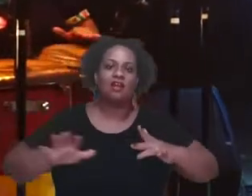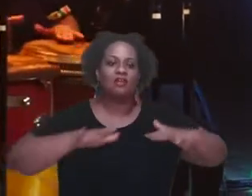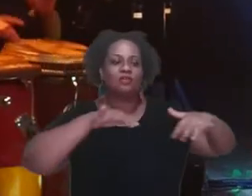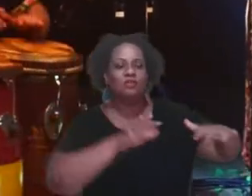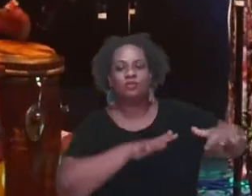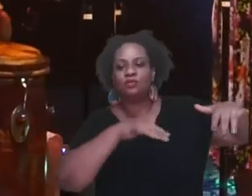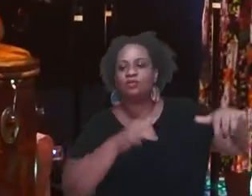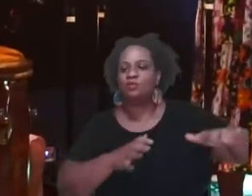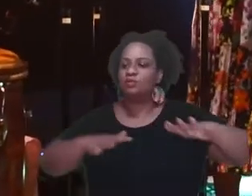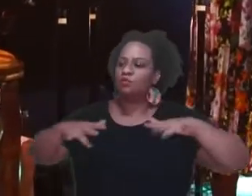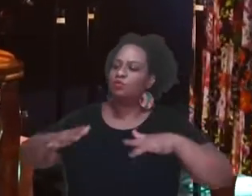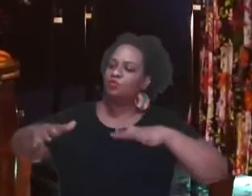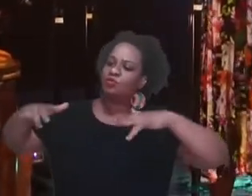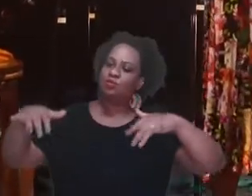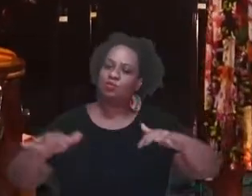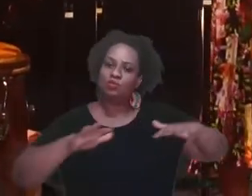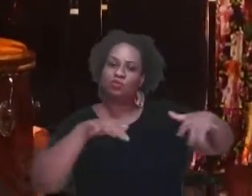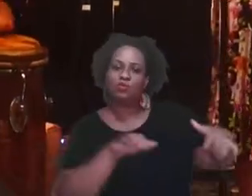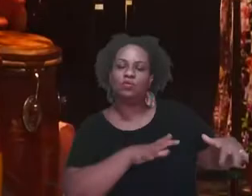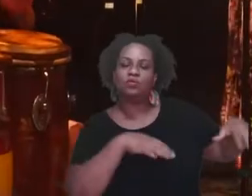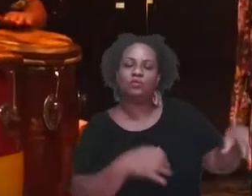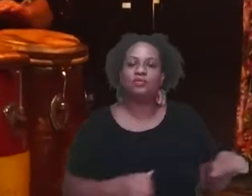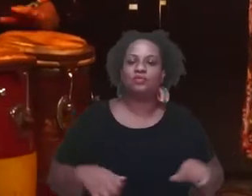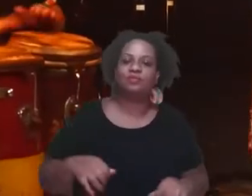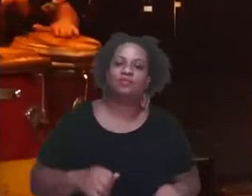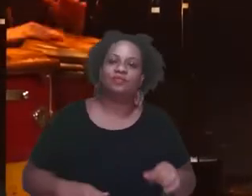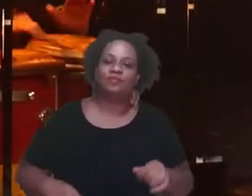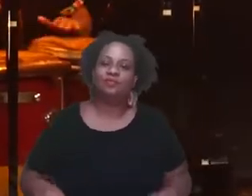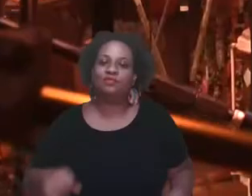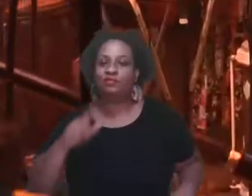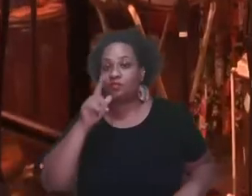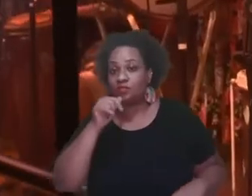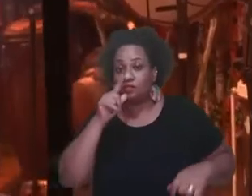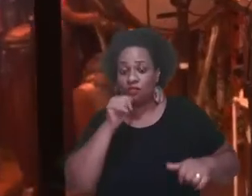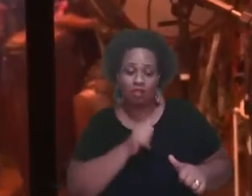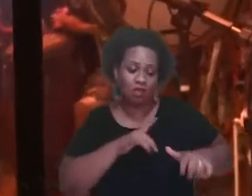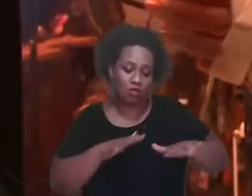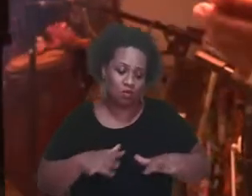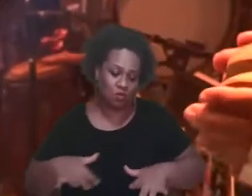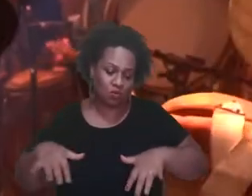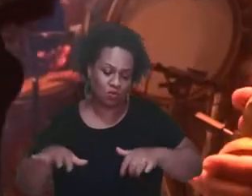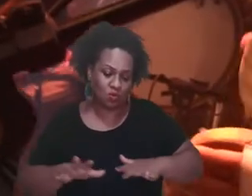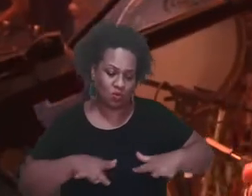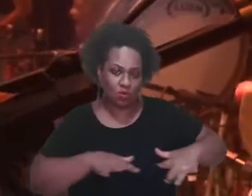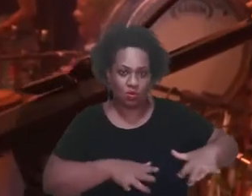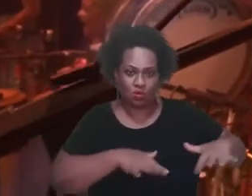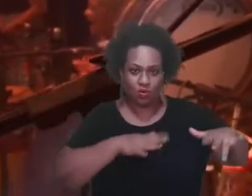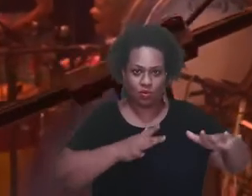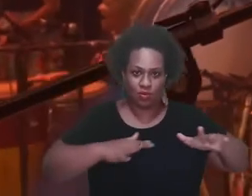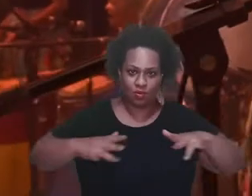o maré Maré Maré Maré Maria Gadú Maré Maré Maré Maré